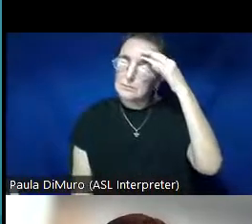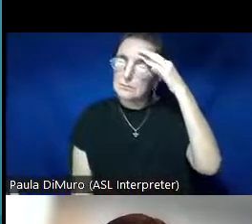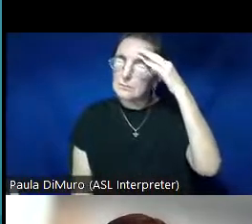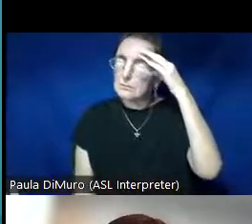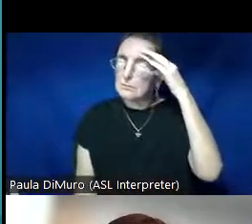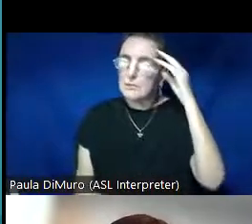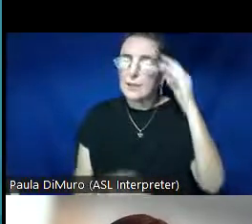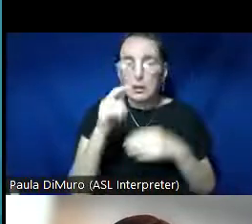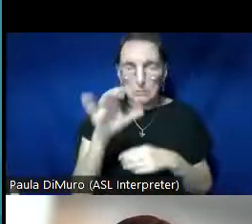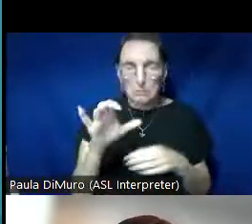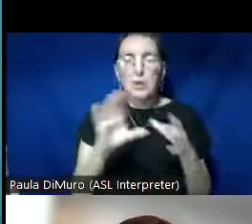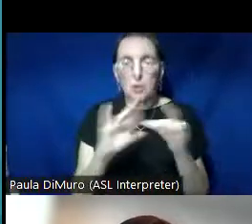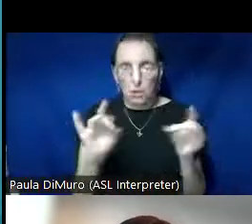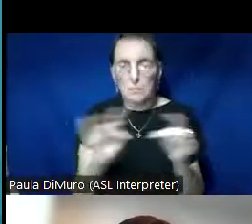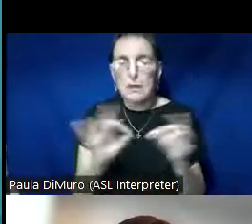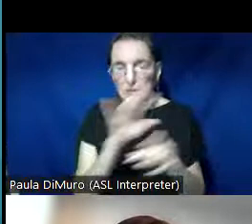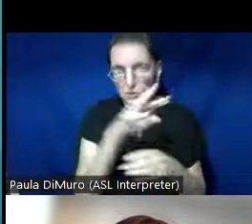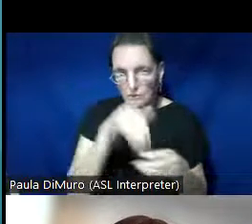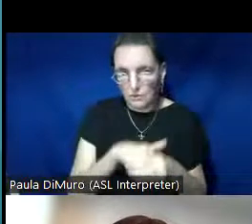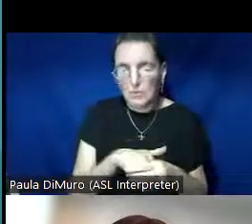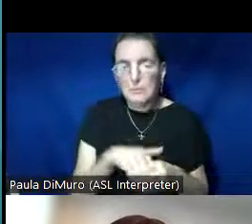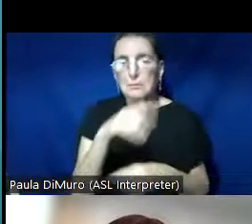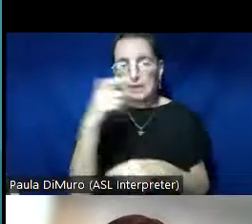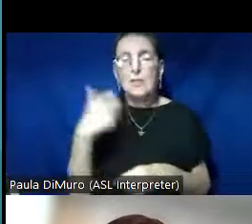procedimentos, por modo que esse projeto